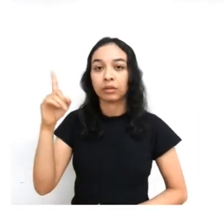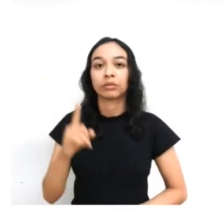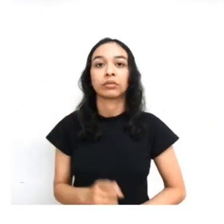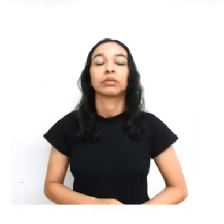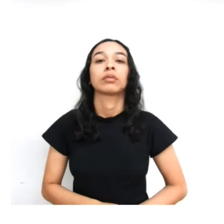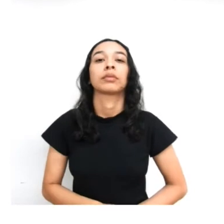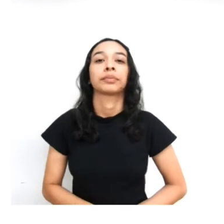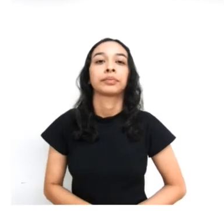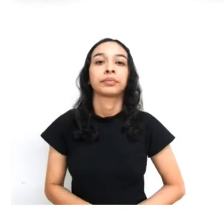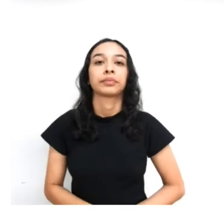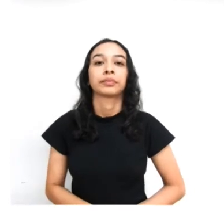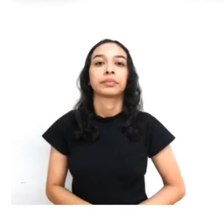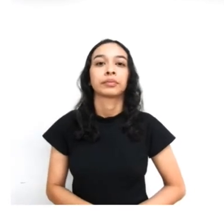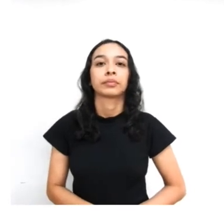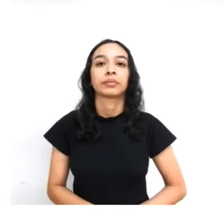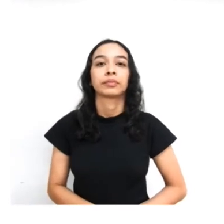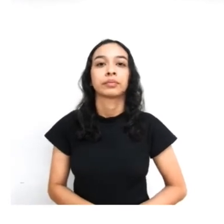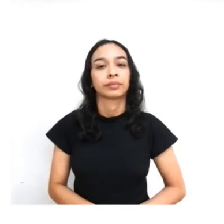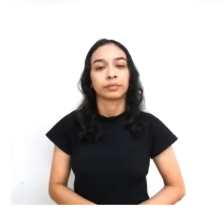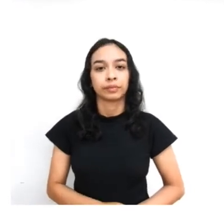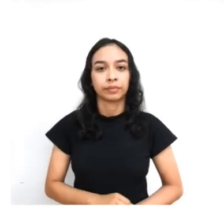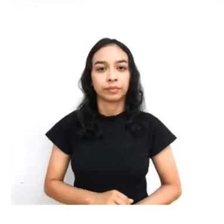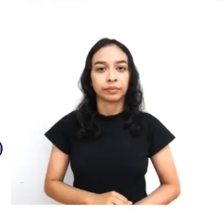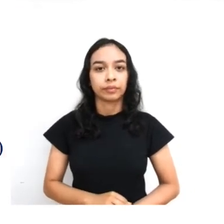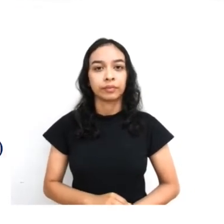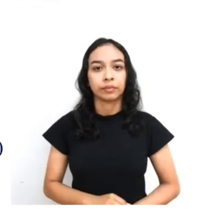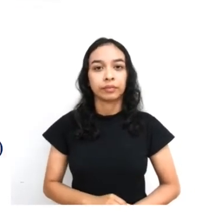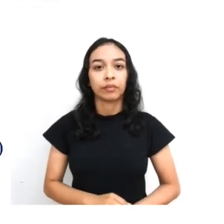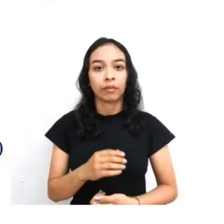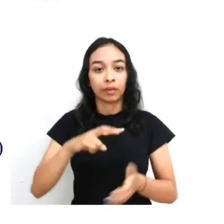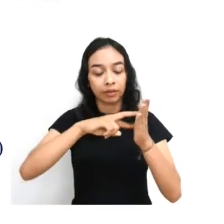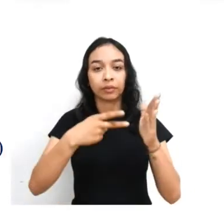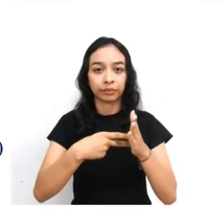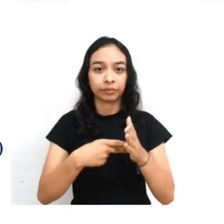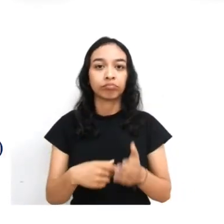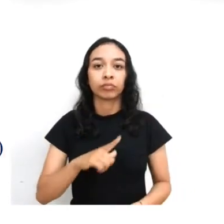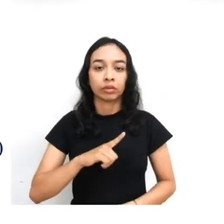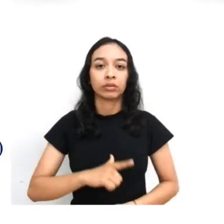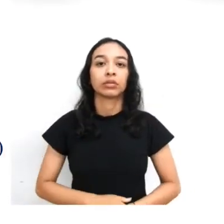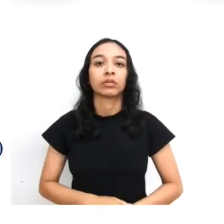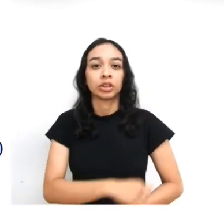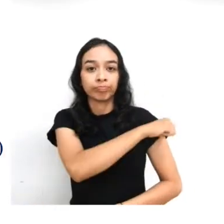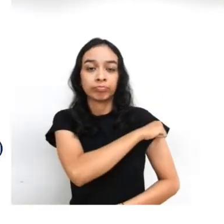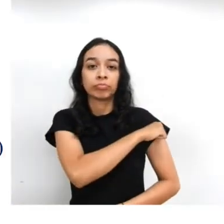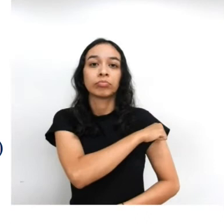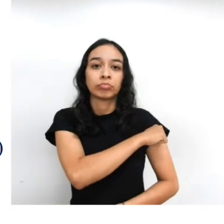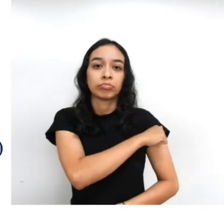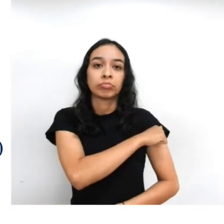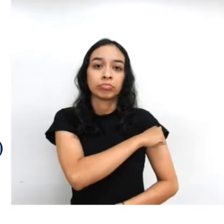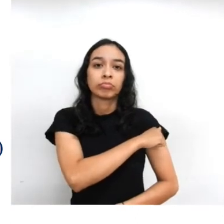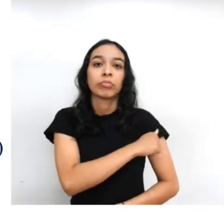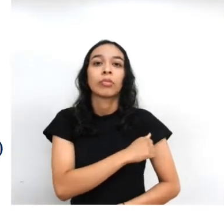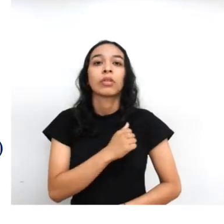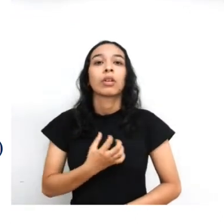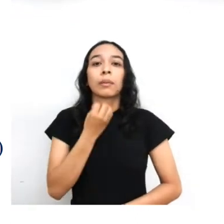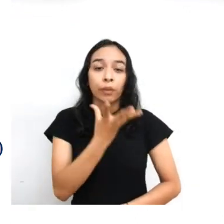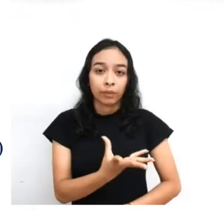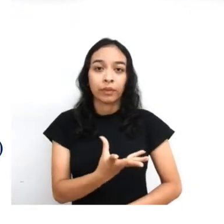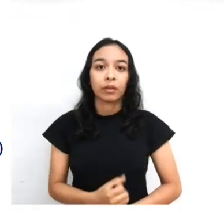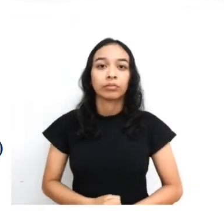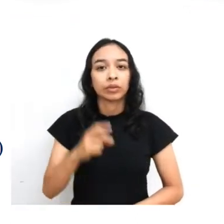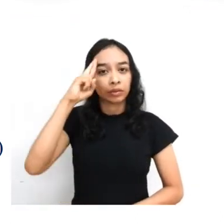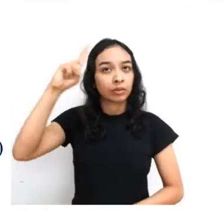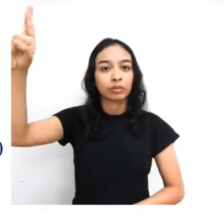Caelum tam pulcrius es. Traduzido teremos, aluna, sê boa. Senhor, tu